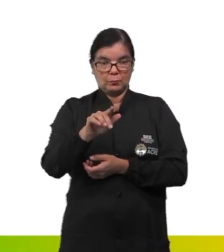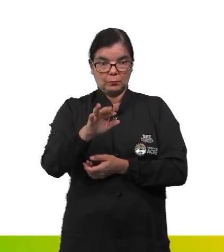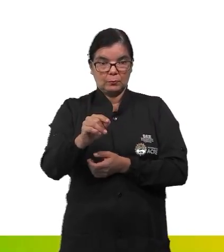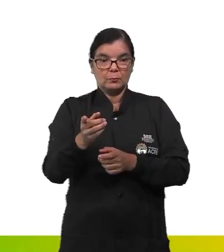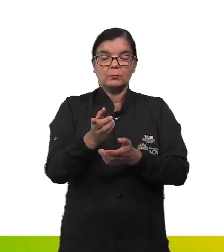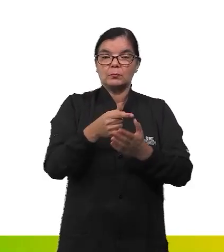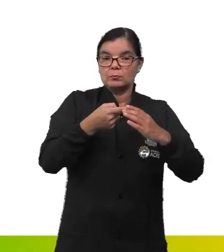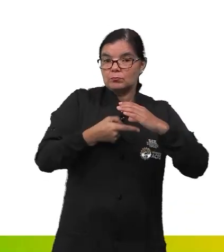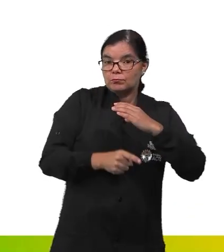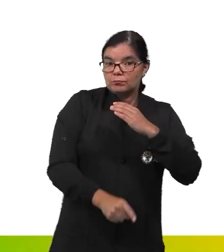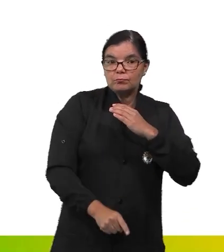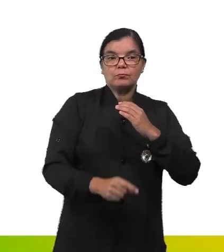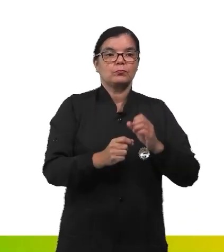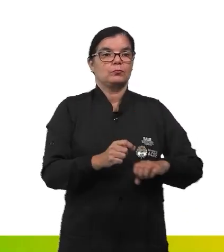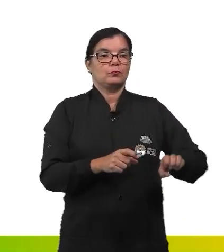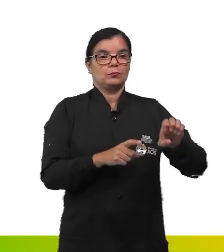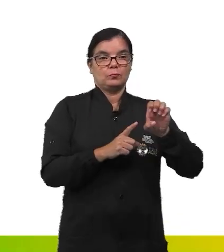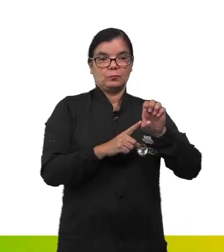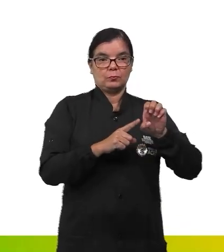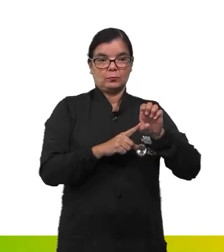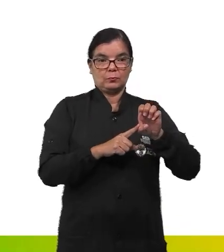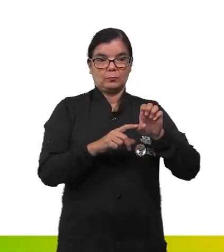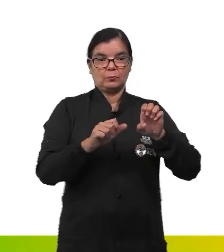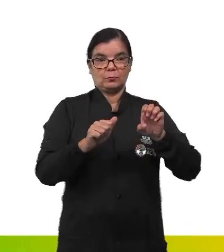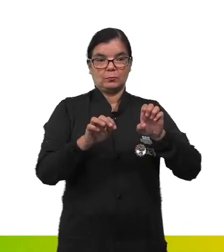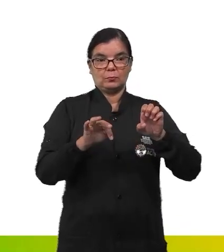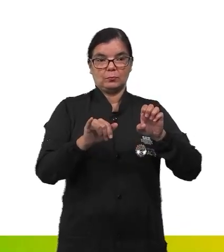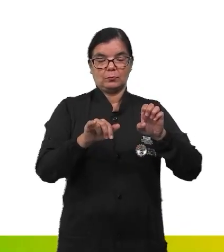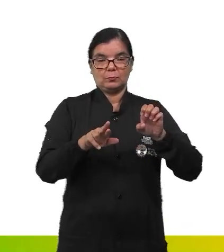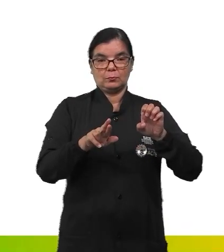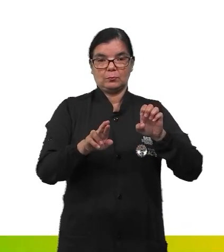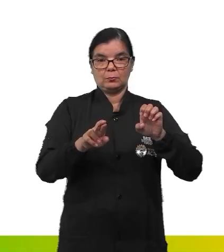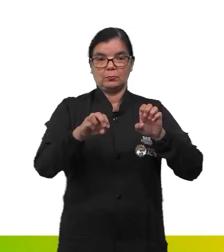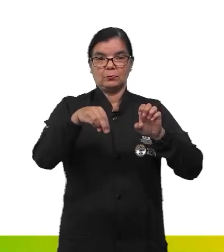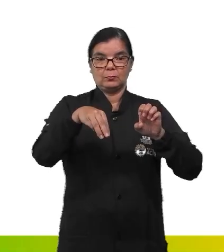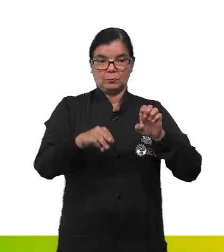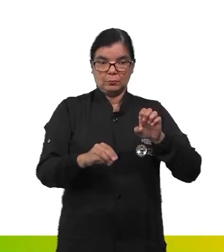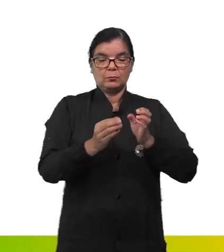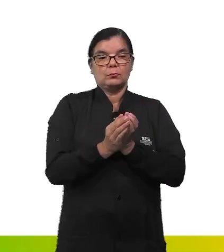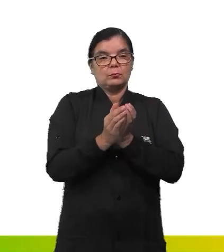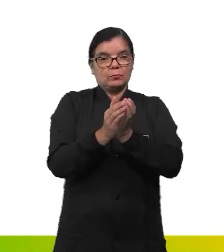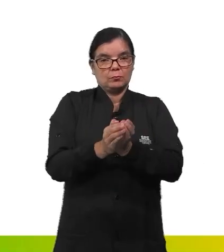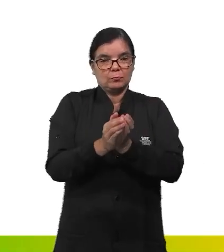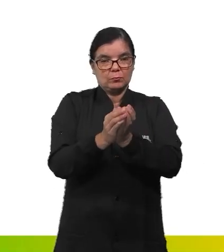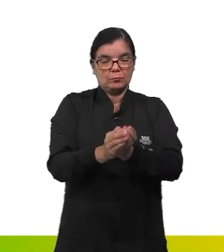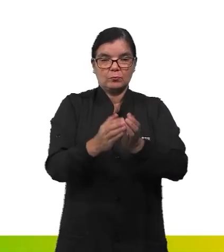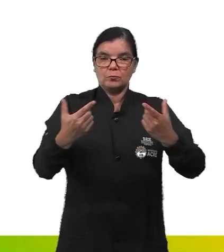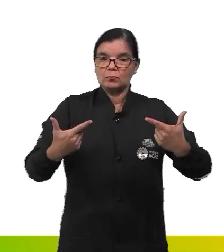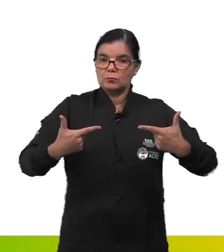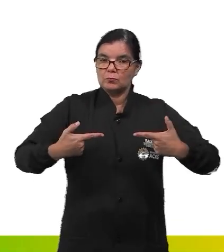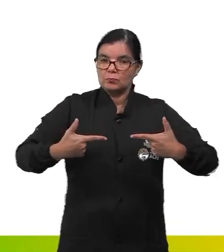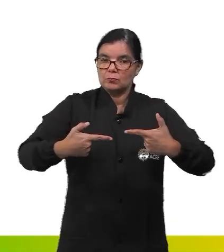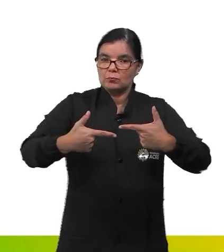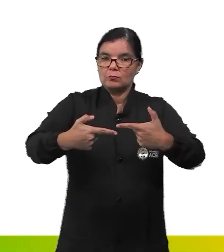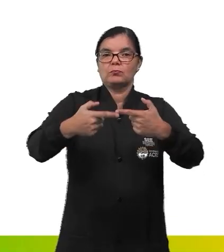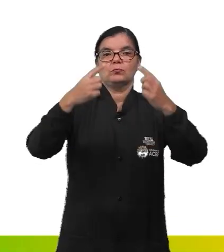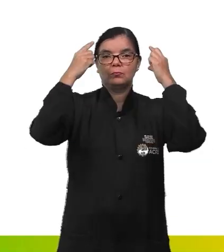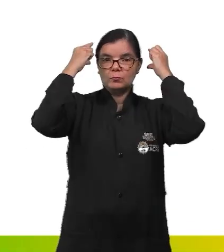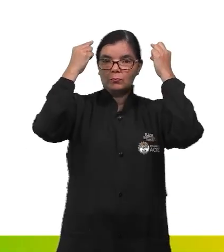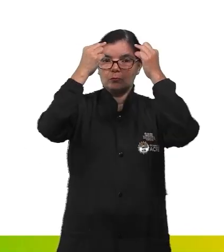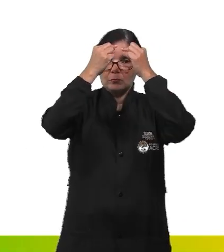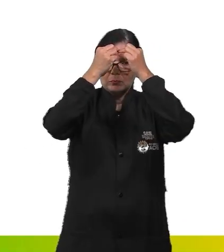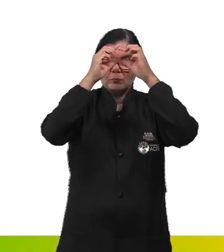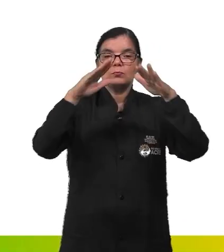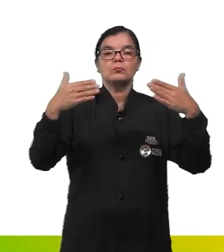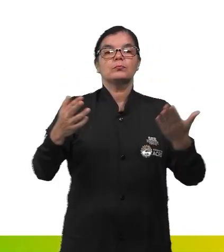medir a profundidade marítima. Ou E, a tirrene, navio de guerra de origem grega. Qual